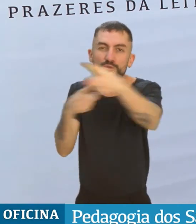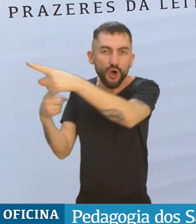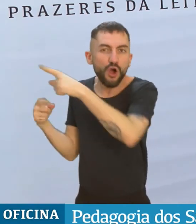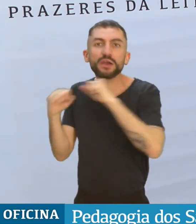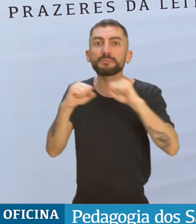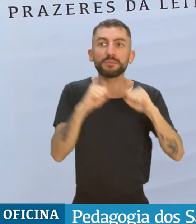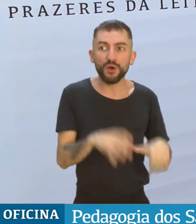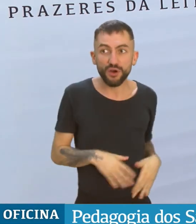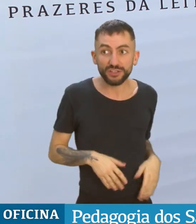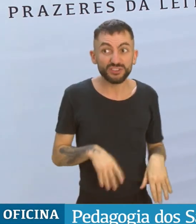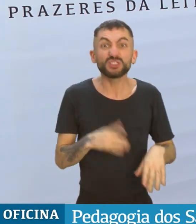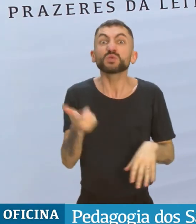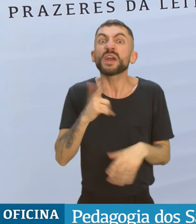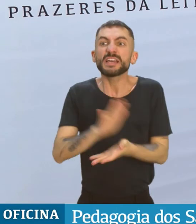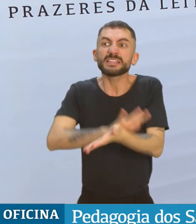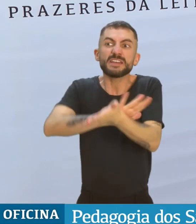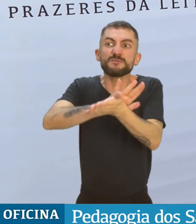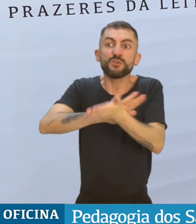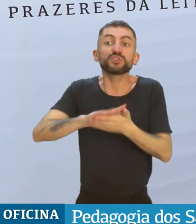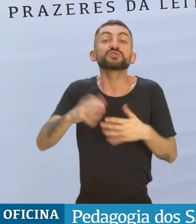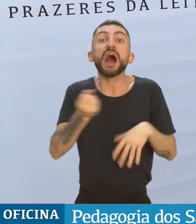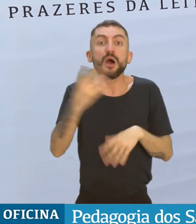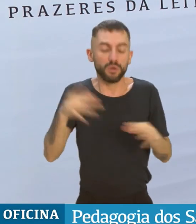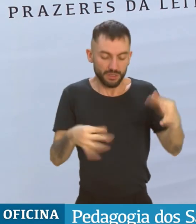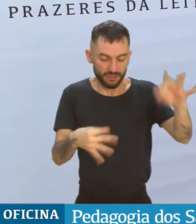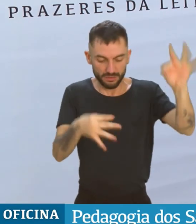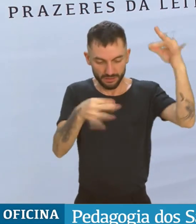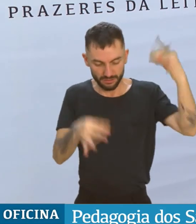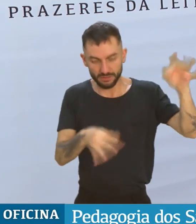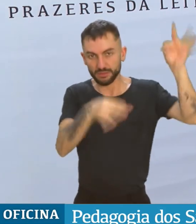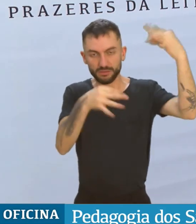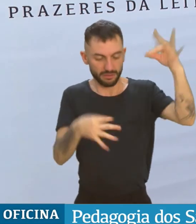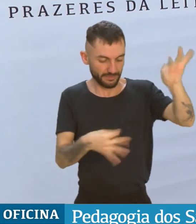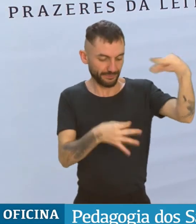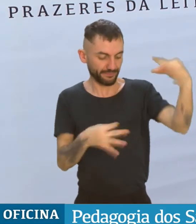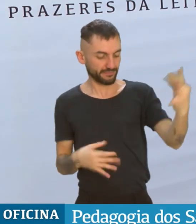Não precisa ser aquele momento de tensão, né? Tem gente que vai ler assim.